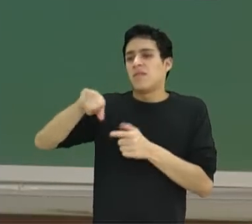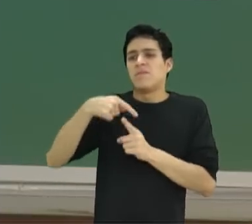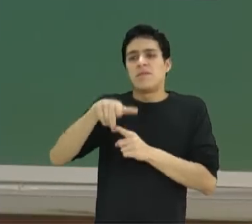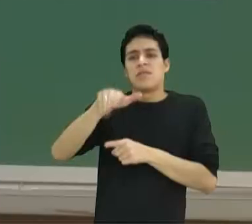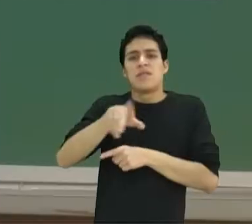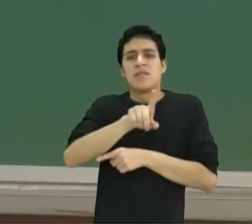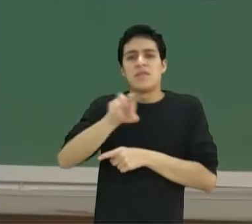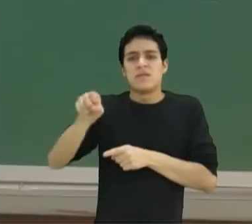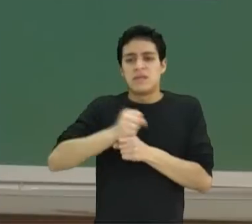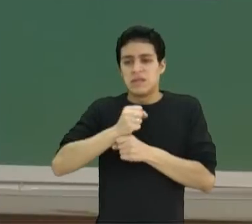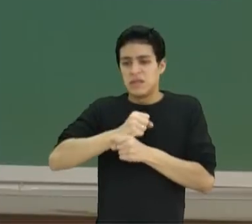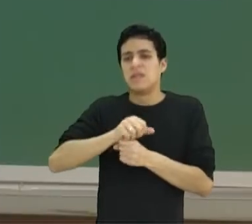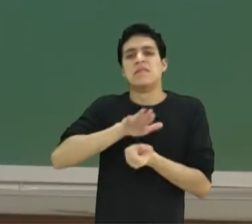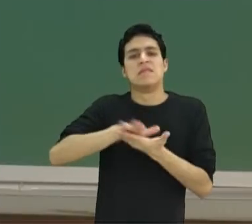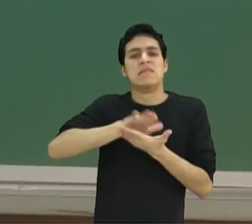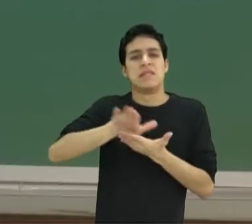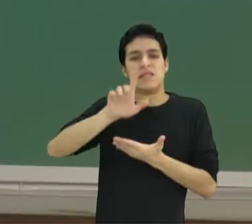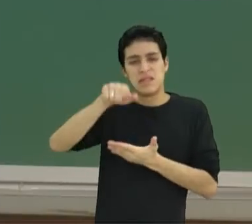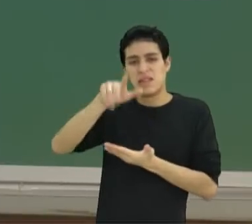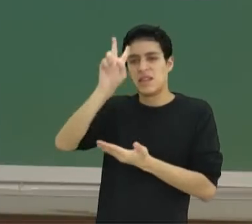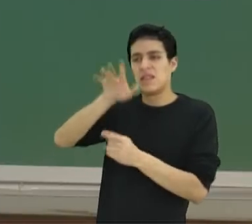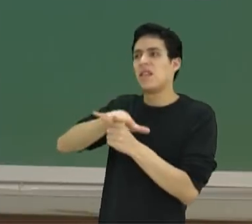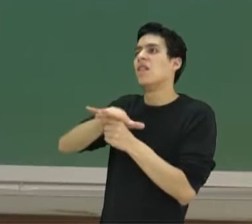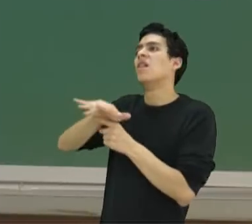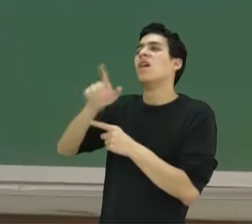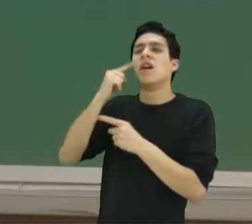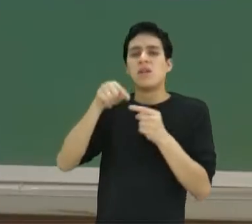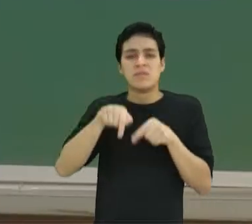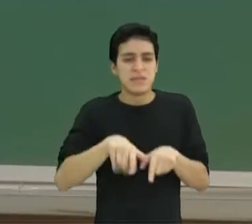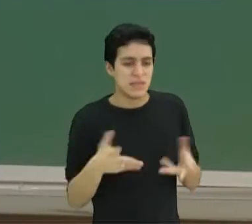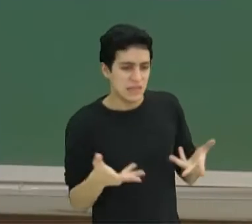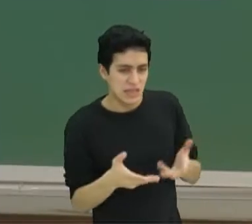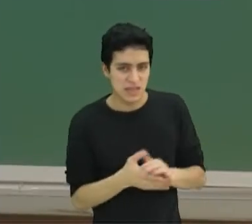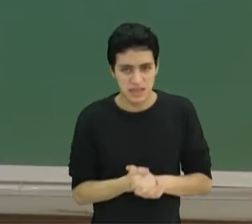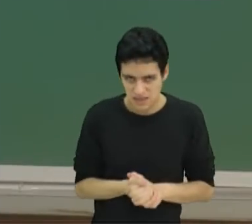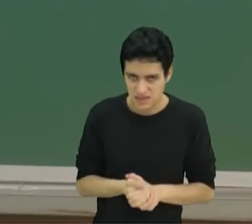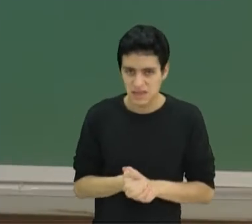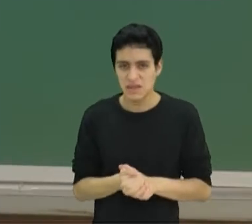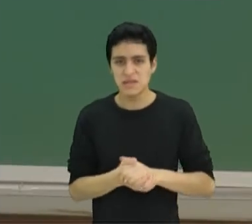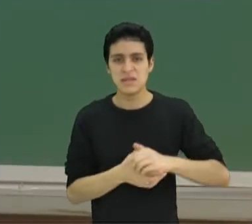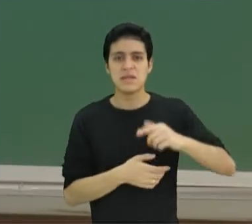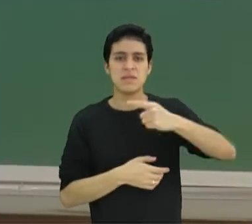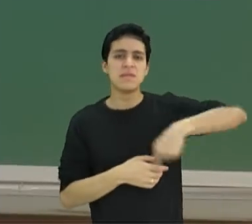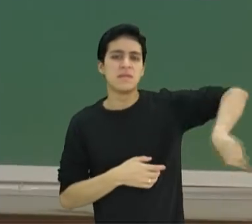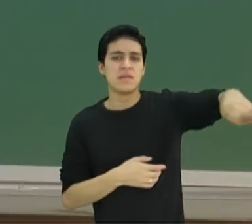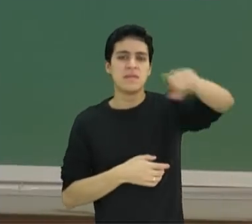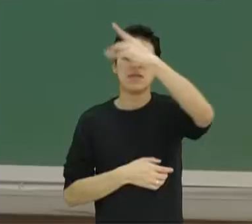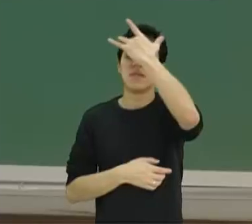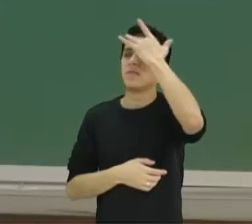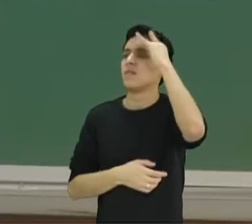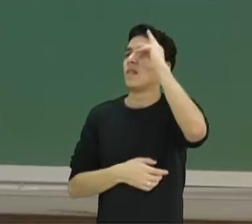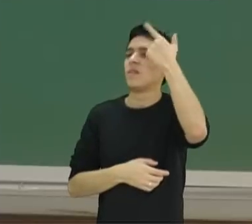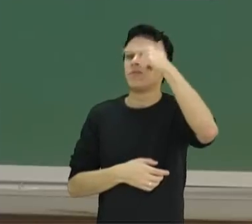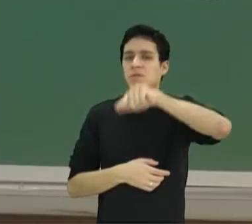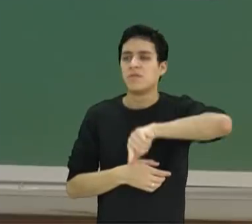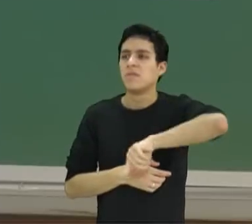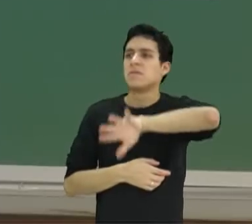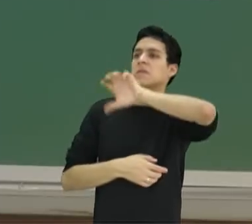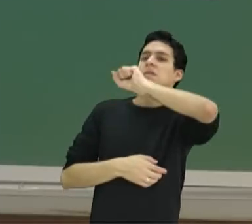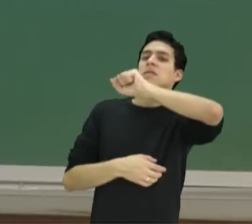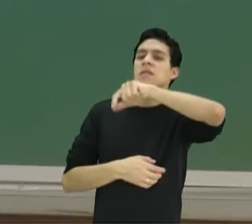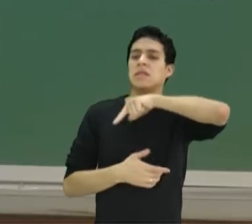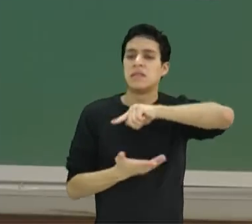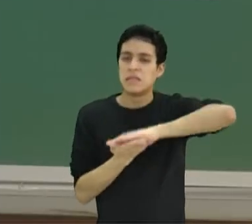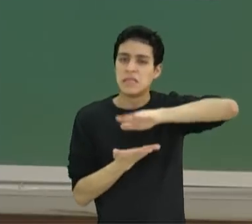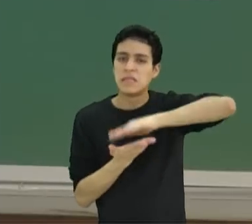150 anos e ainda é uma história atual, ainda é relembrada, há várias edições, umas